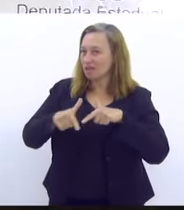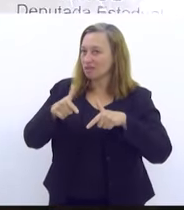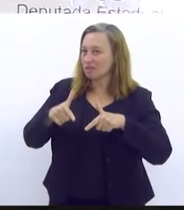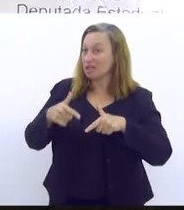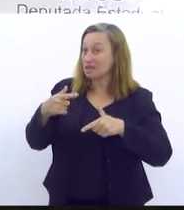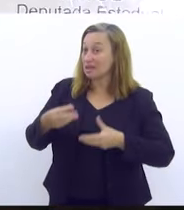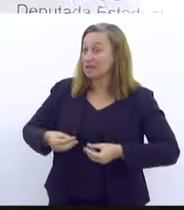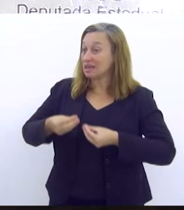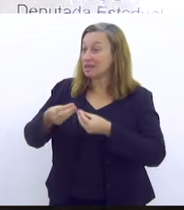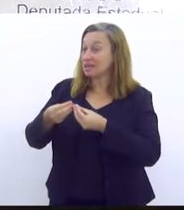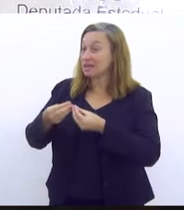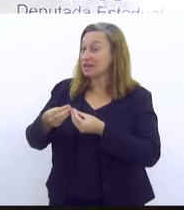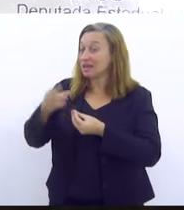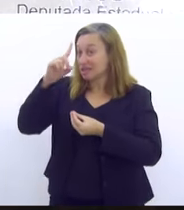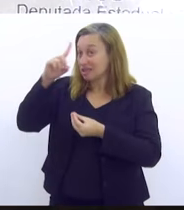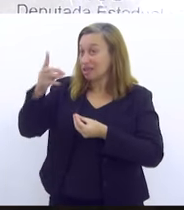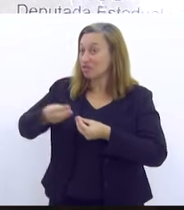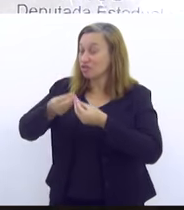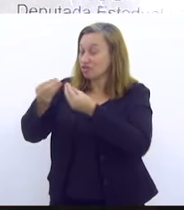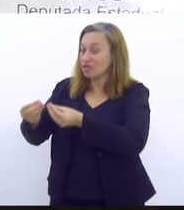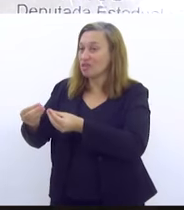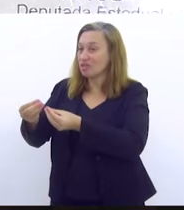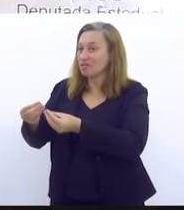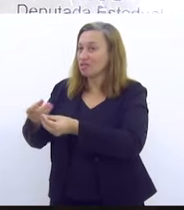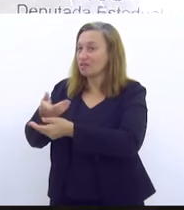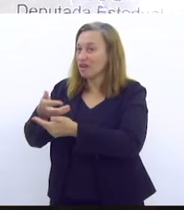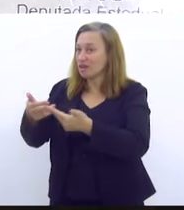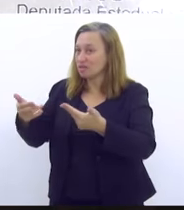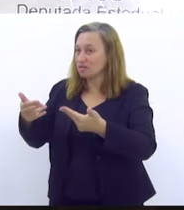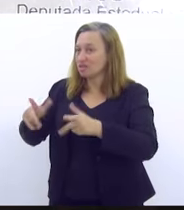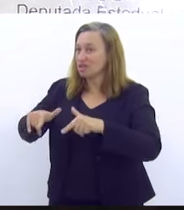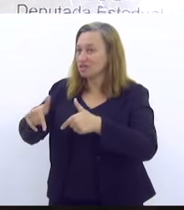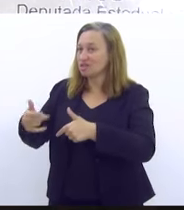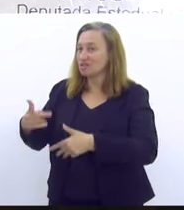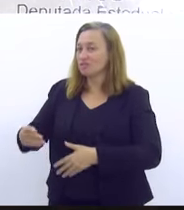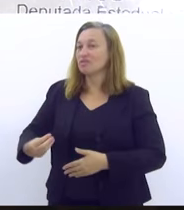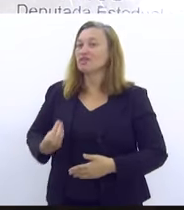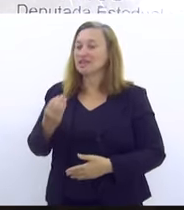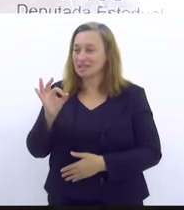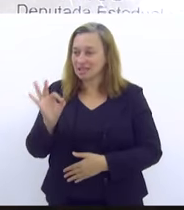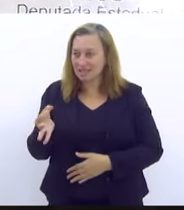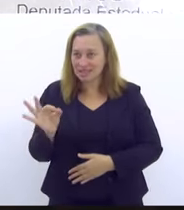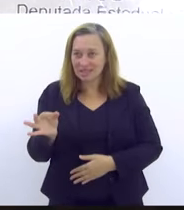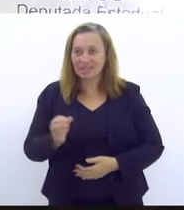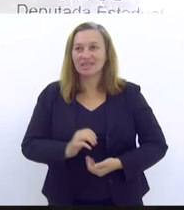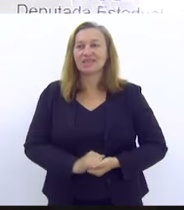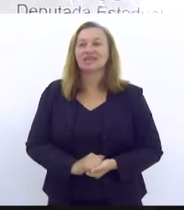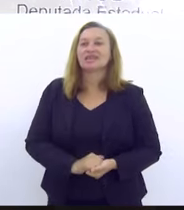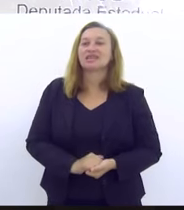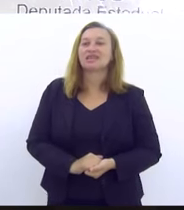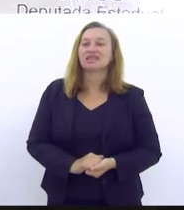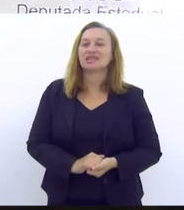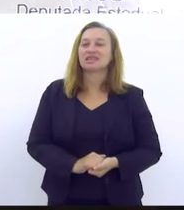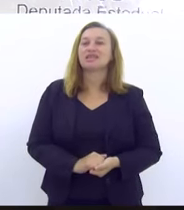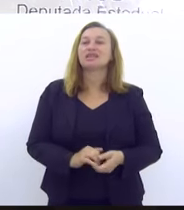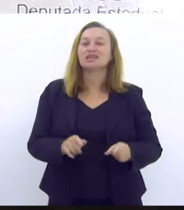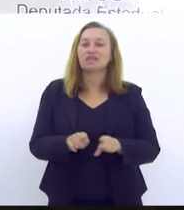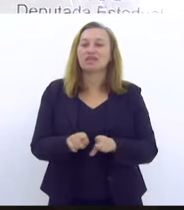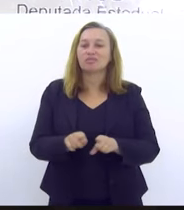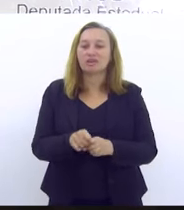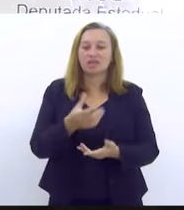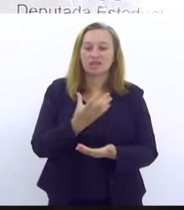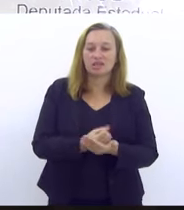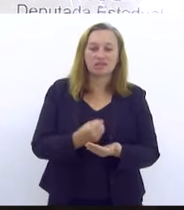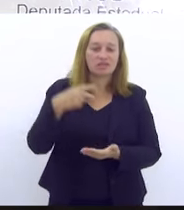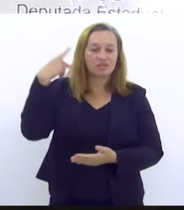Olha, Deus fará grandes coisas através da sua vida. Pode ter certeza disso. E registrar também a presença da